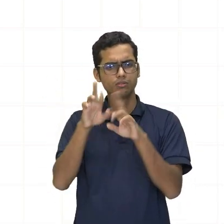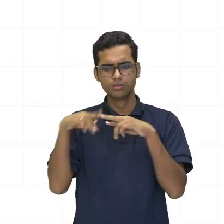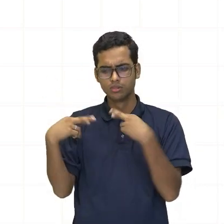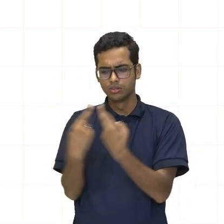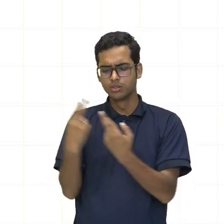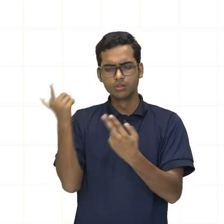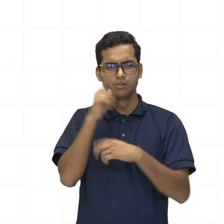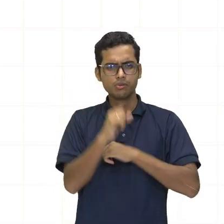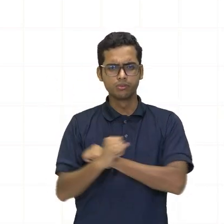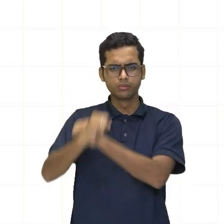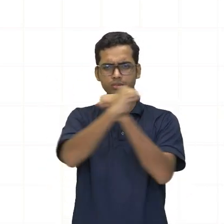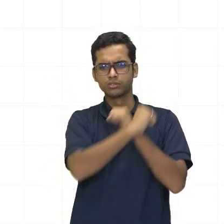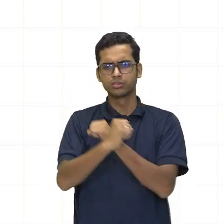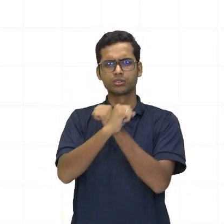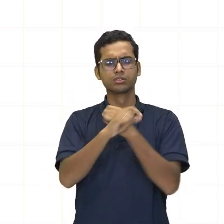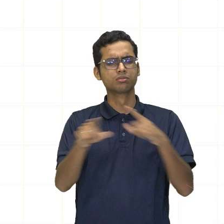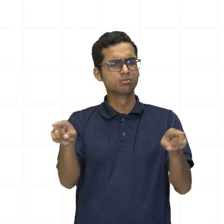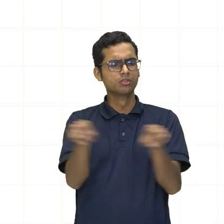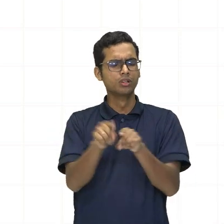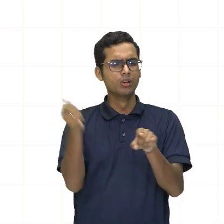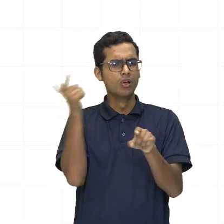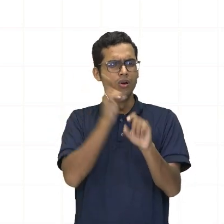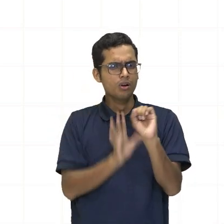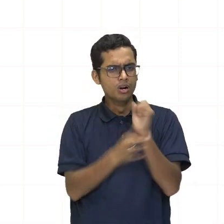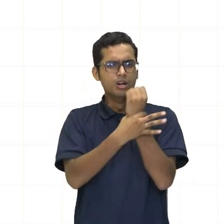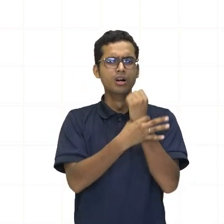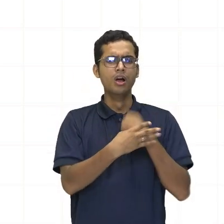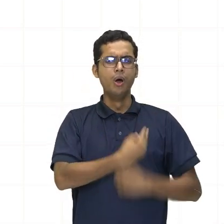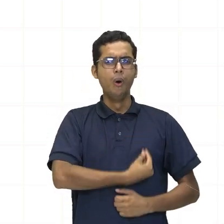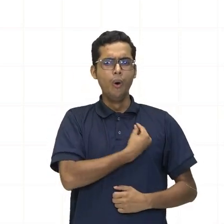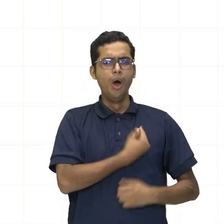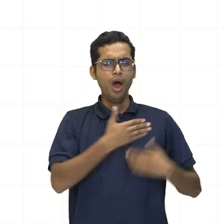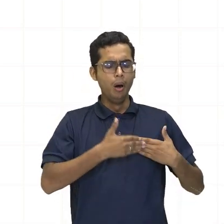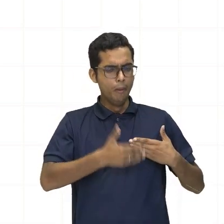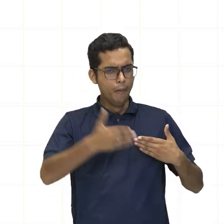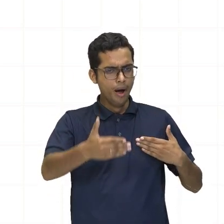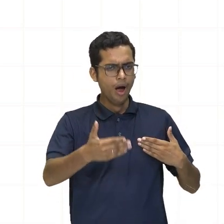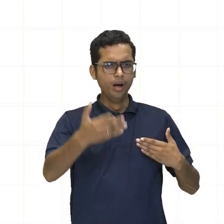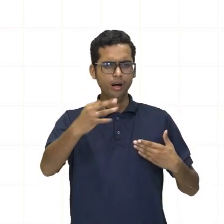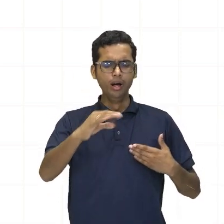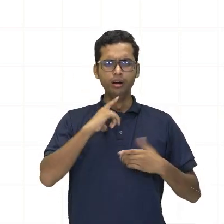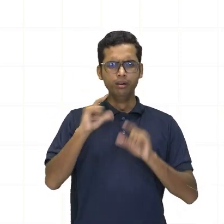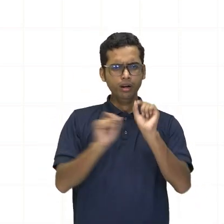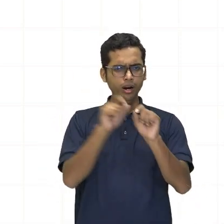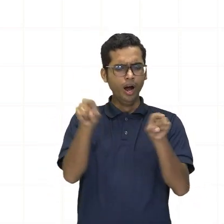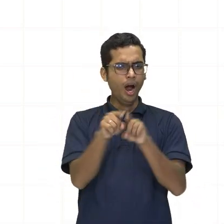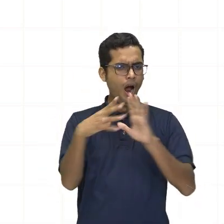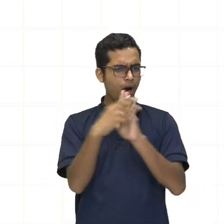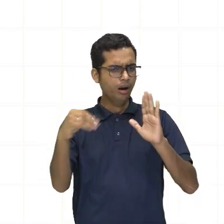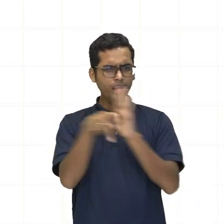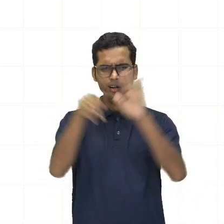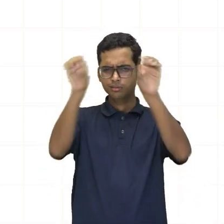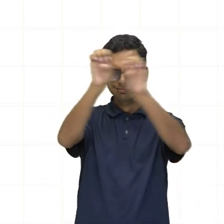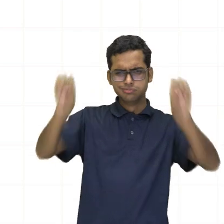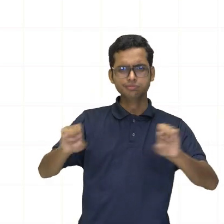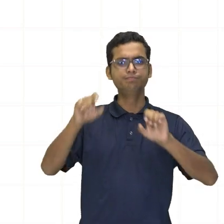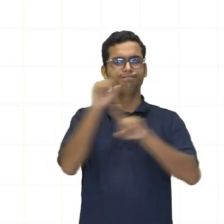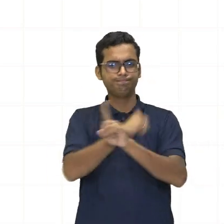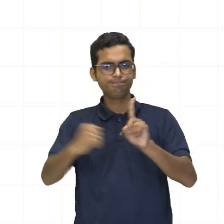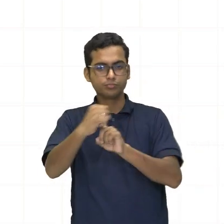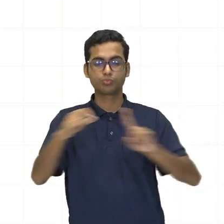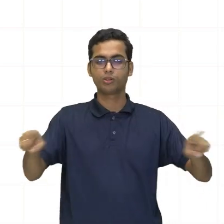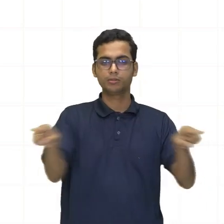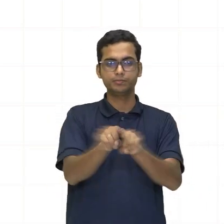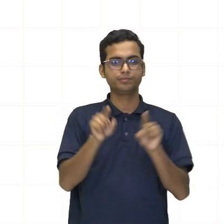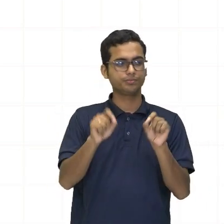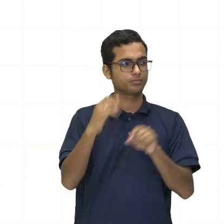protegerem e poder garantir a sua sobrevivência. Temos esse modelo de estrutura social, mas também temos